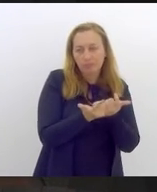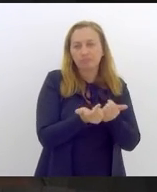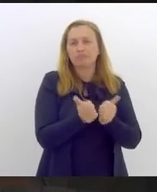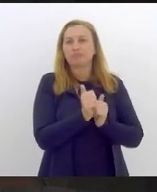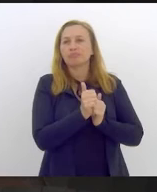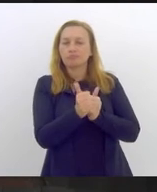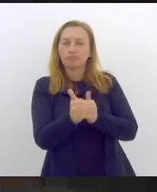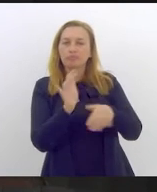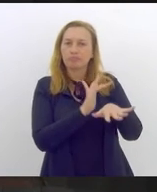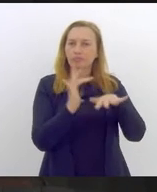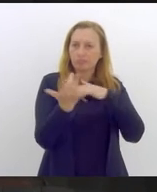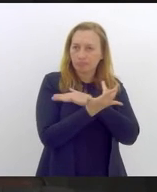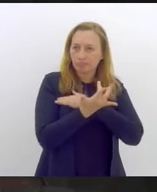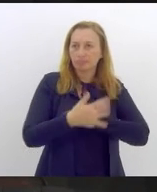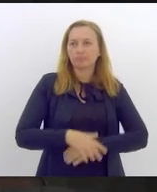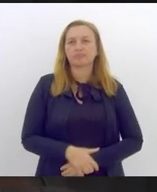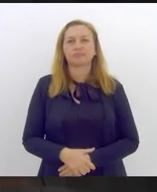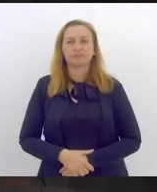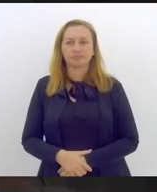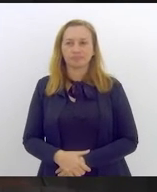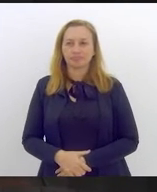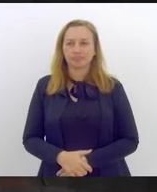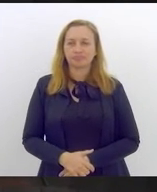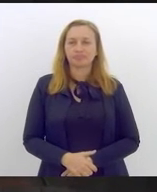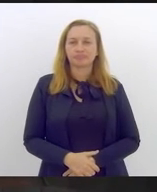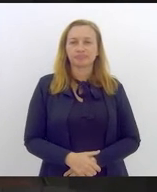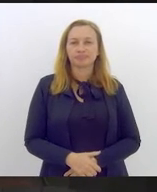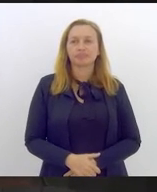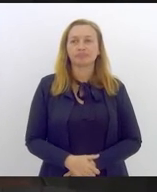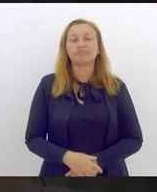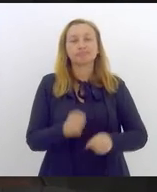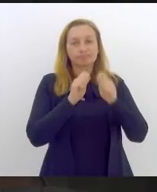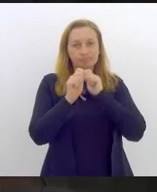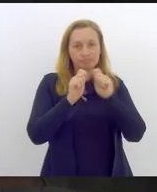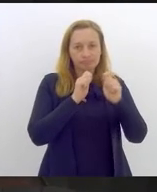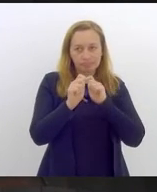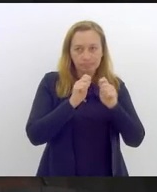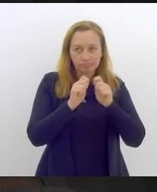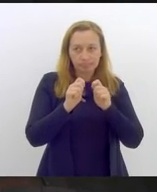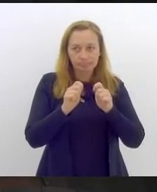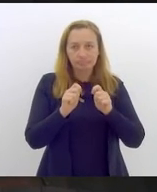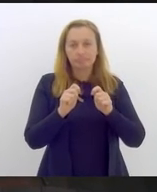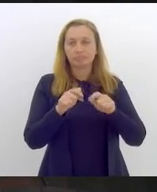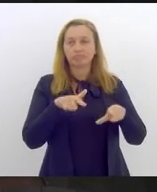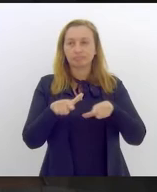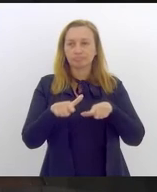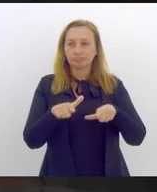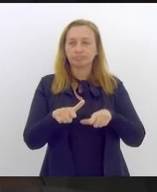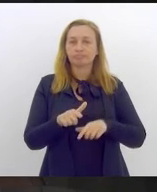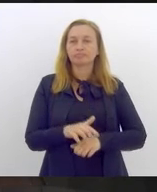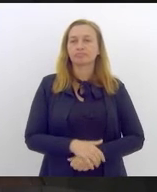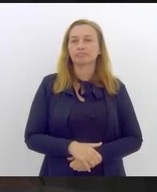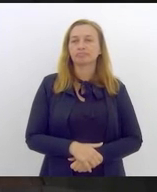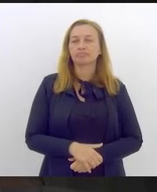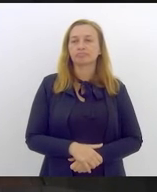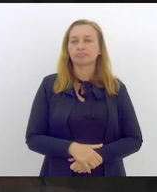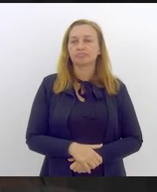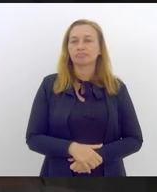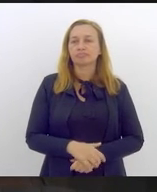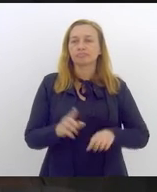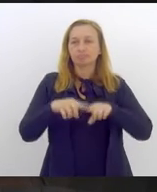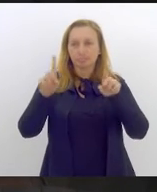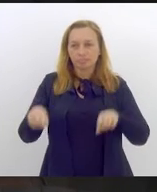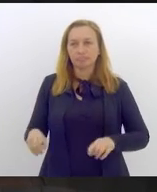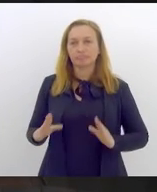alerj nos seguem pelas redes sociais imprensa que faz a cobertura das nossas sessões e servidores